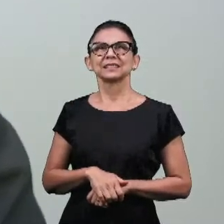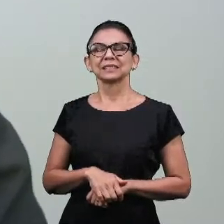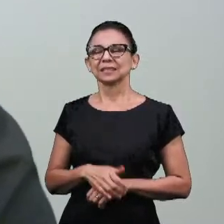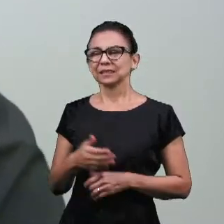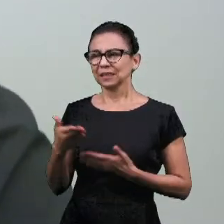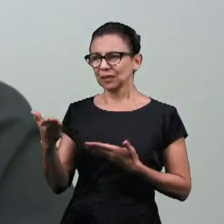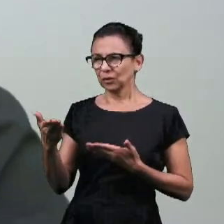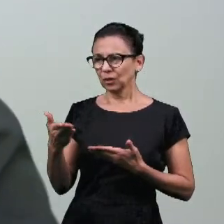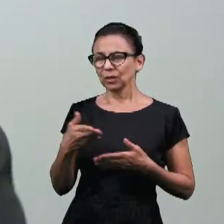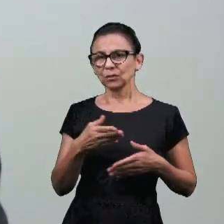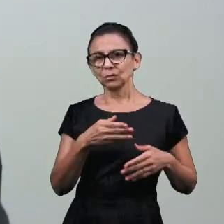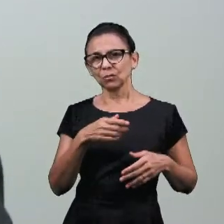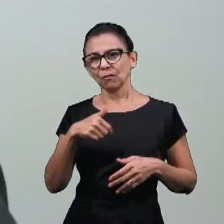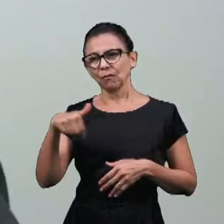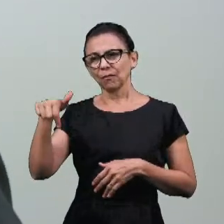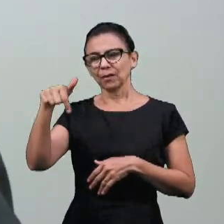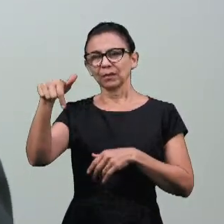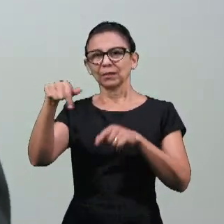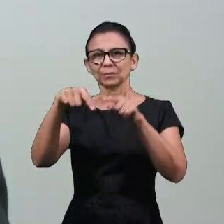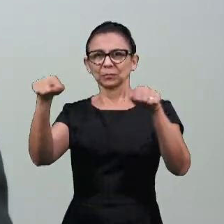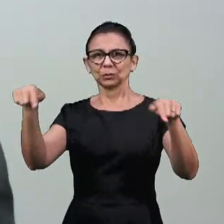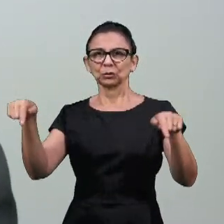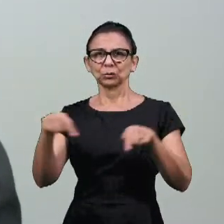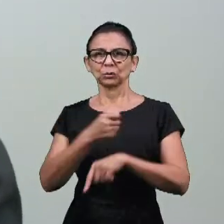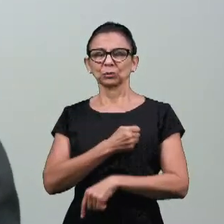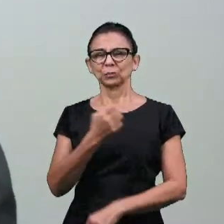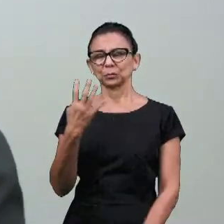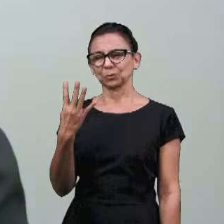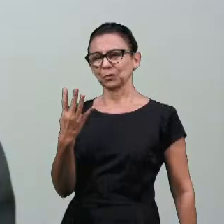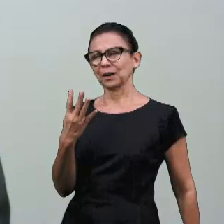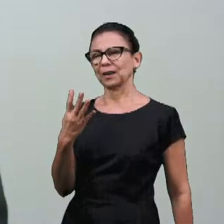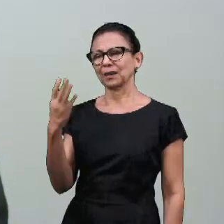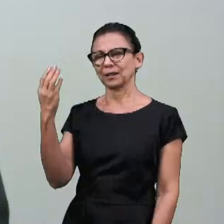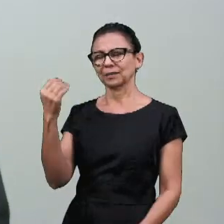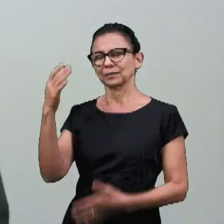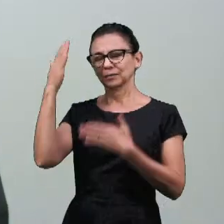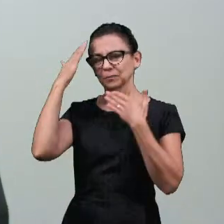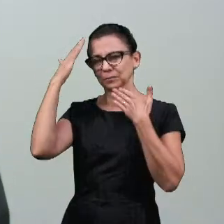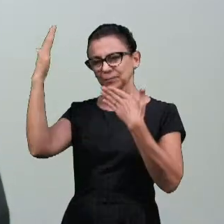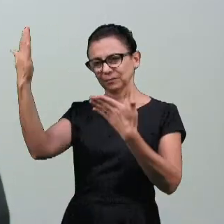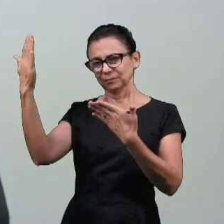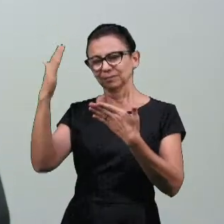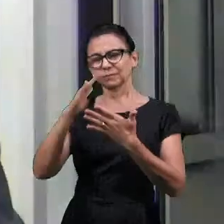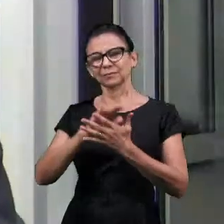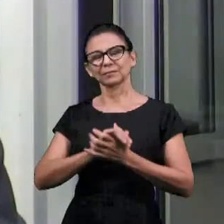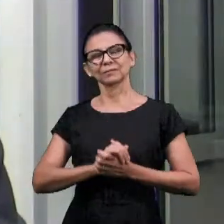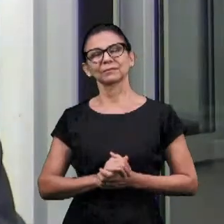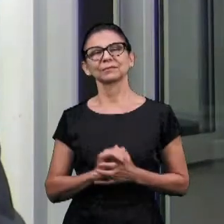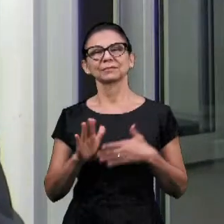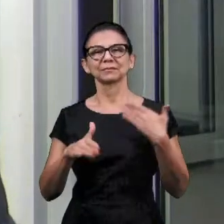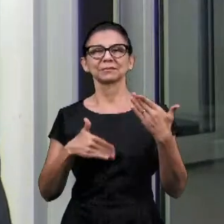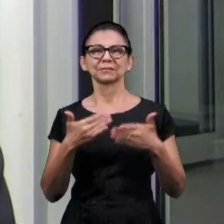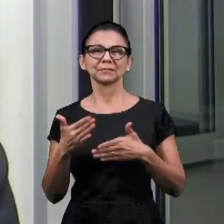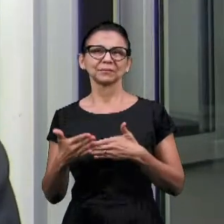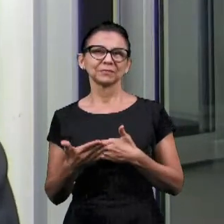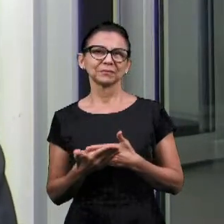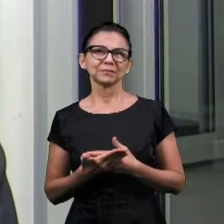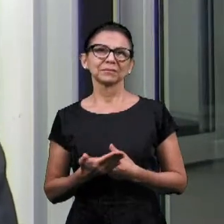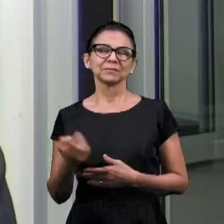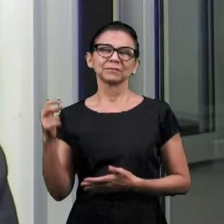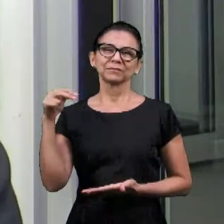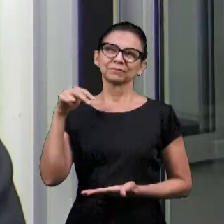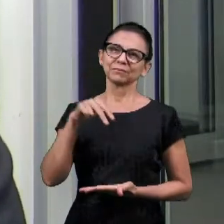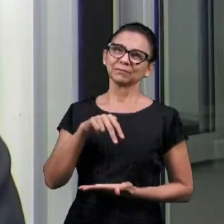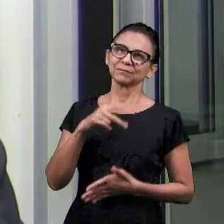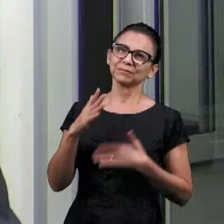para o estúdio 4 da TV Web Manaim. Pastor, a gente agradece a participação do senhor aqui do Amém, amém. É uma alegria estar aqui, alegria falar para os